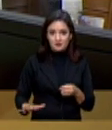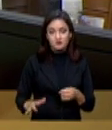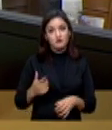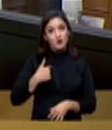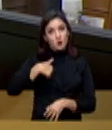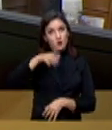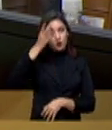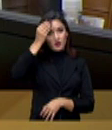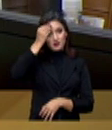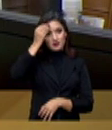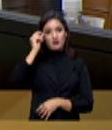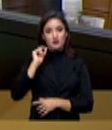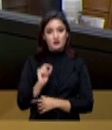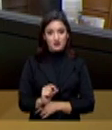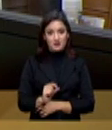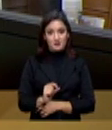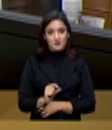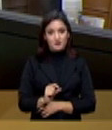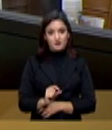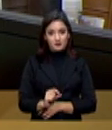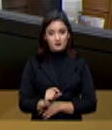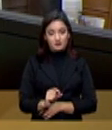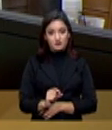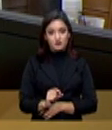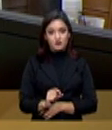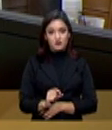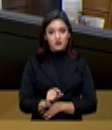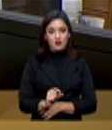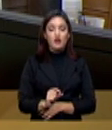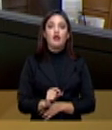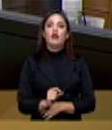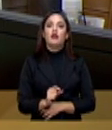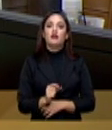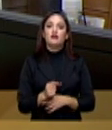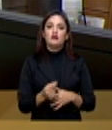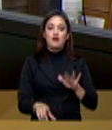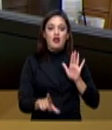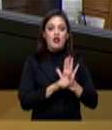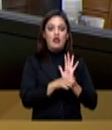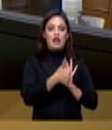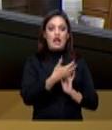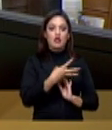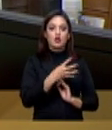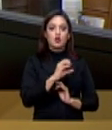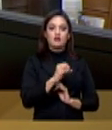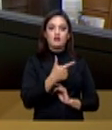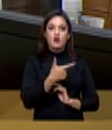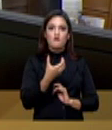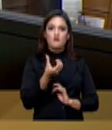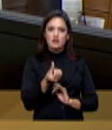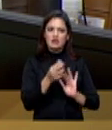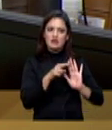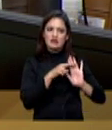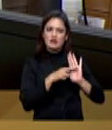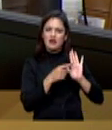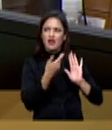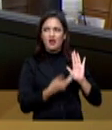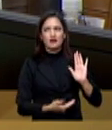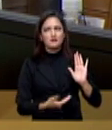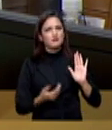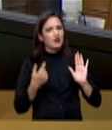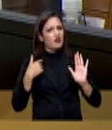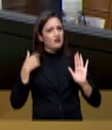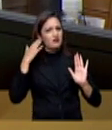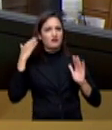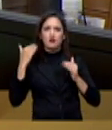entendo que esse decote promovido pela lei 14026 não passa no teste